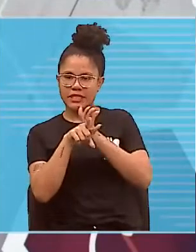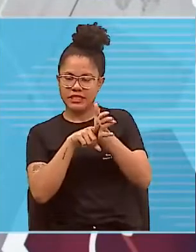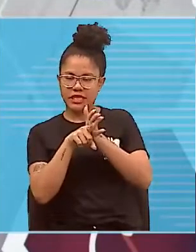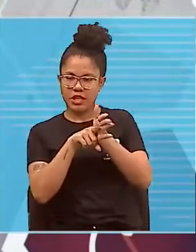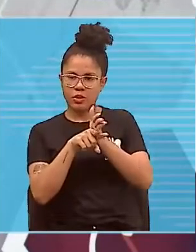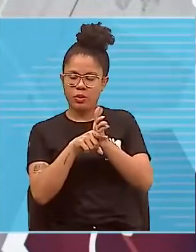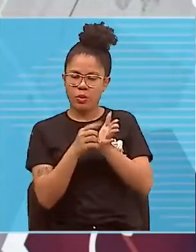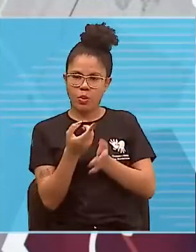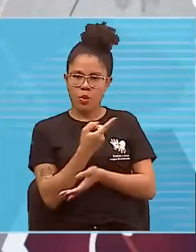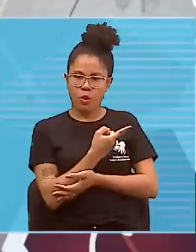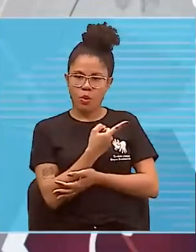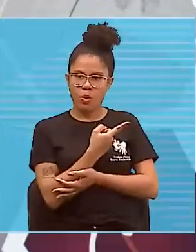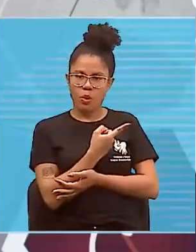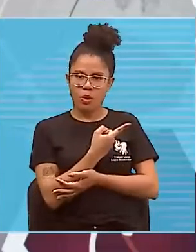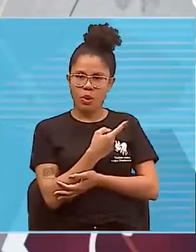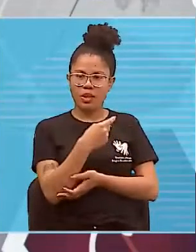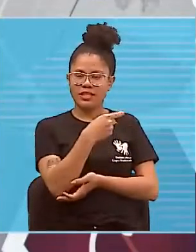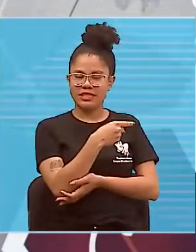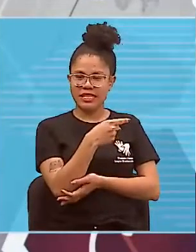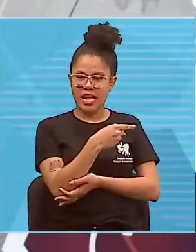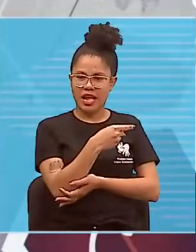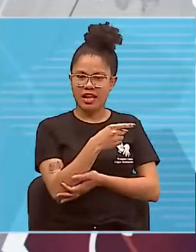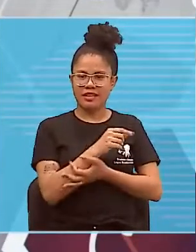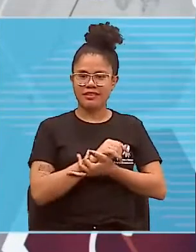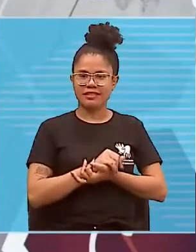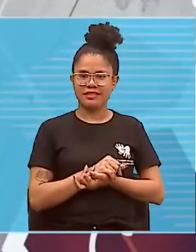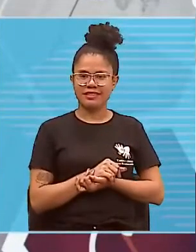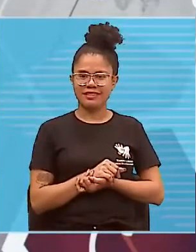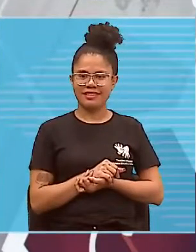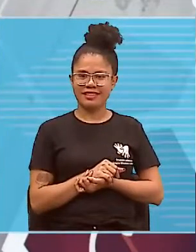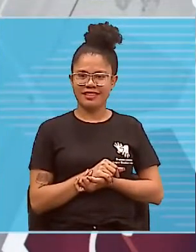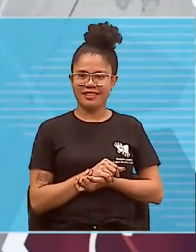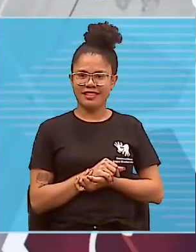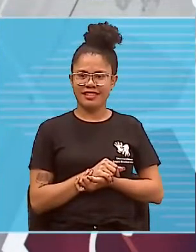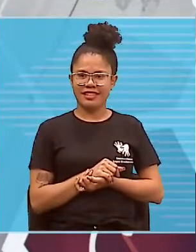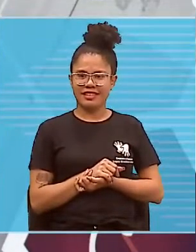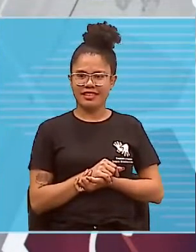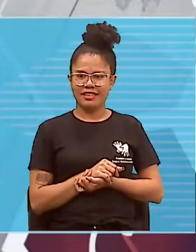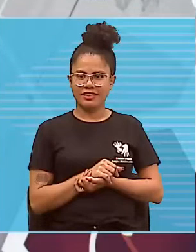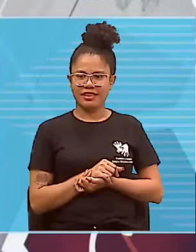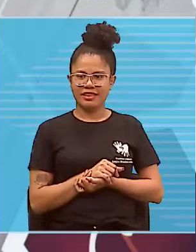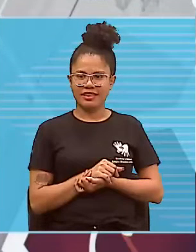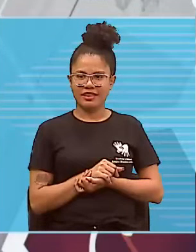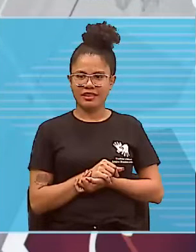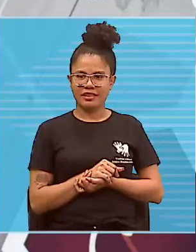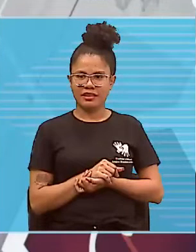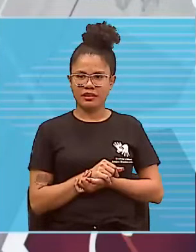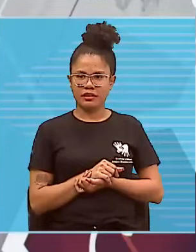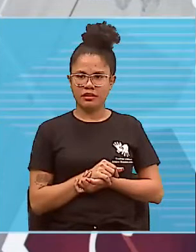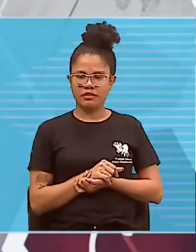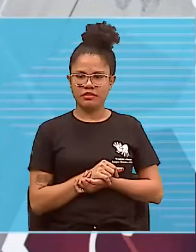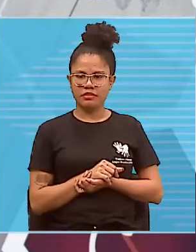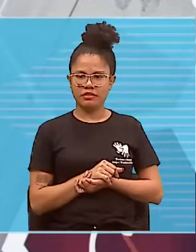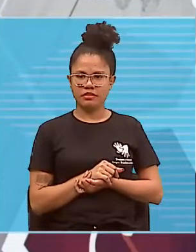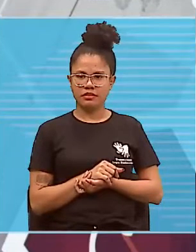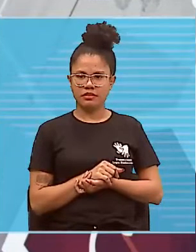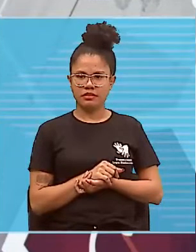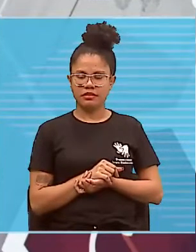esse modelo aqui desse lado né tá desse lado é semelhante ao modelo que Newton propôs ele